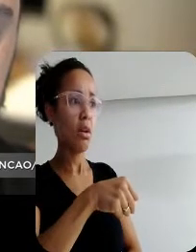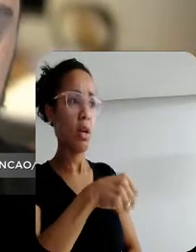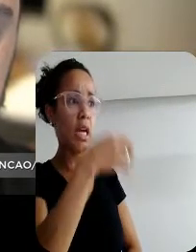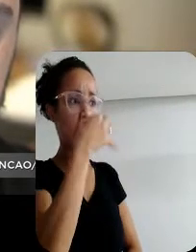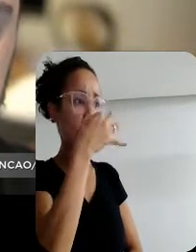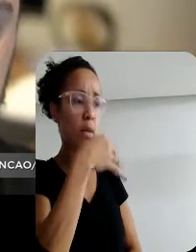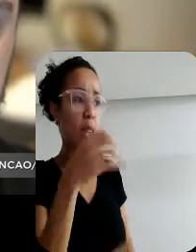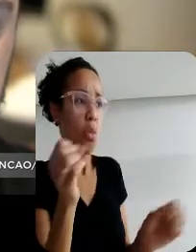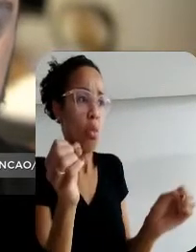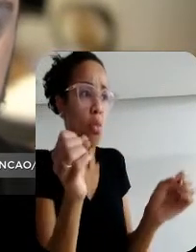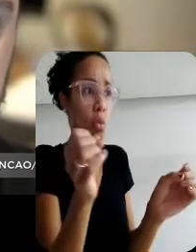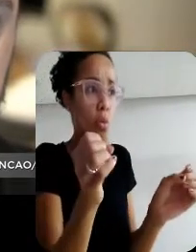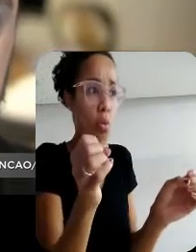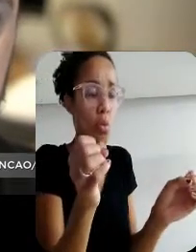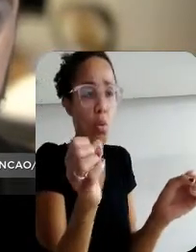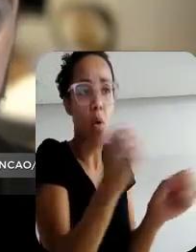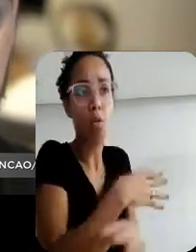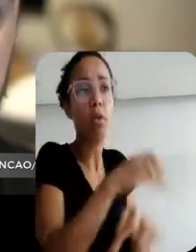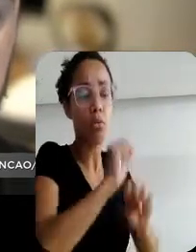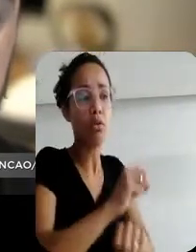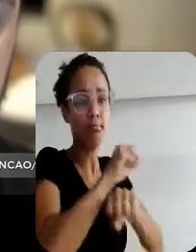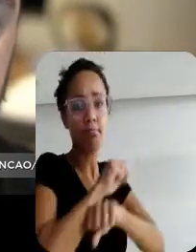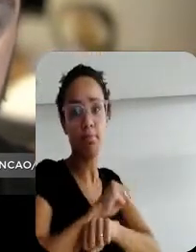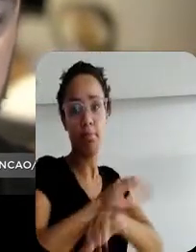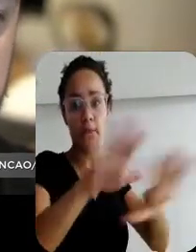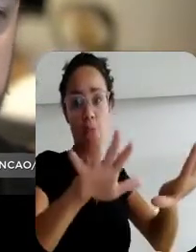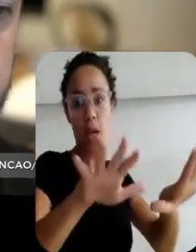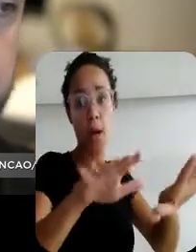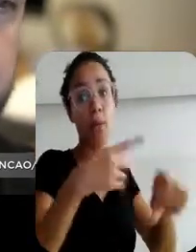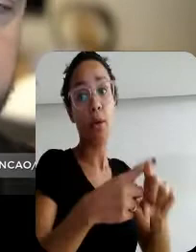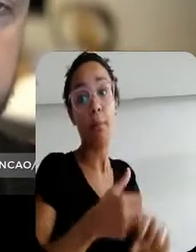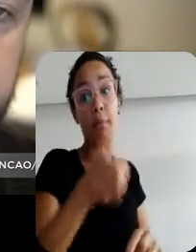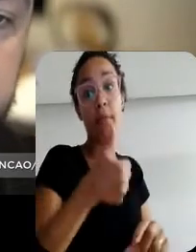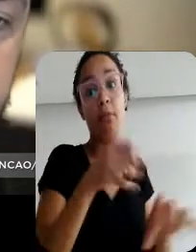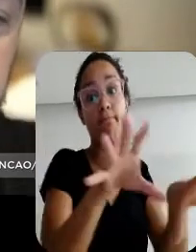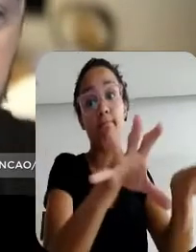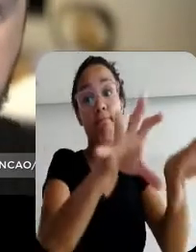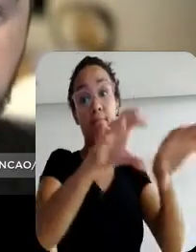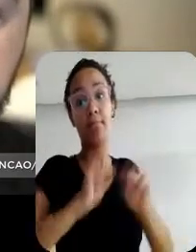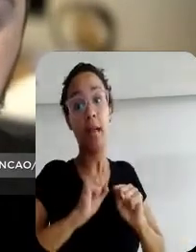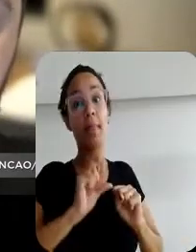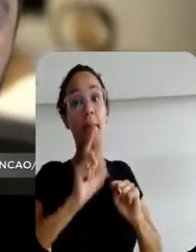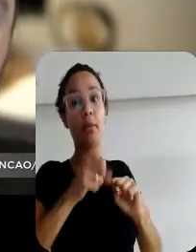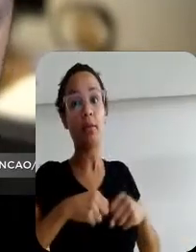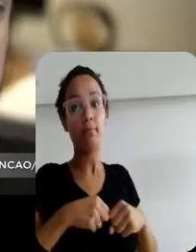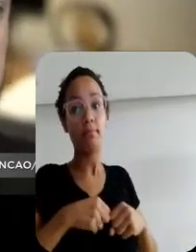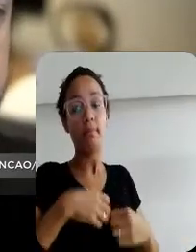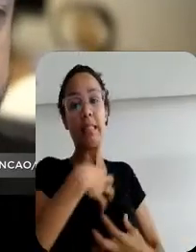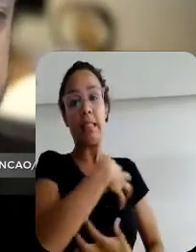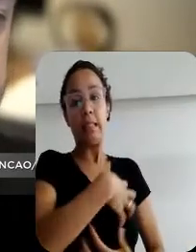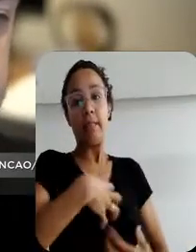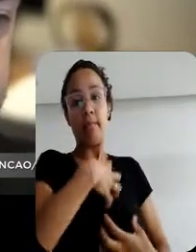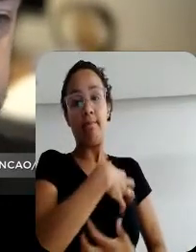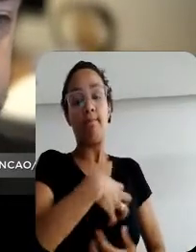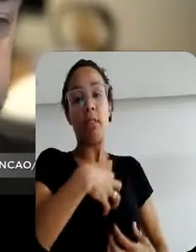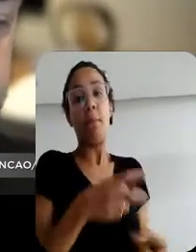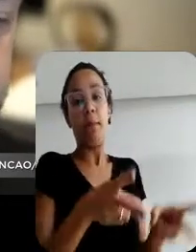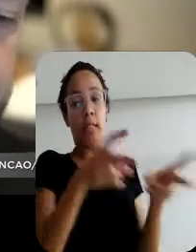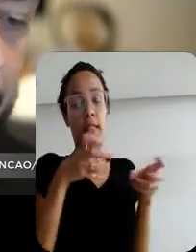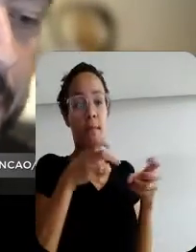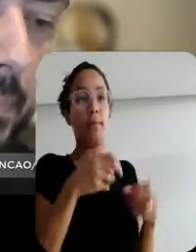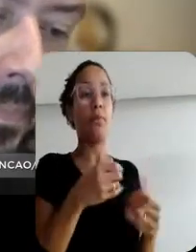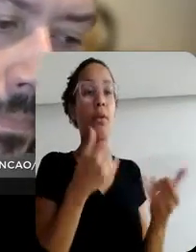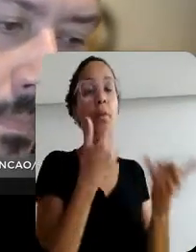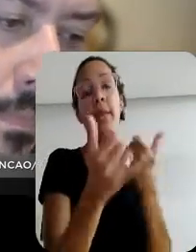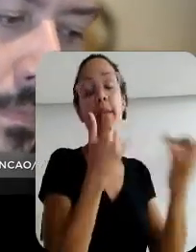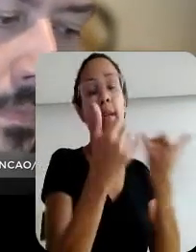sintomas e ela espalha muito bem pelo ar. Pra te dar um exemplo, o Ebola agora, que aconteceu na África, ele matava 1/3 dos infectados. Mesmo assim,